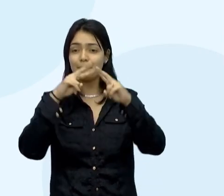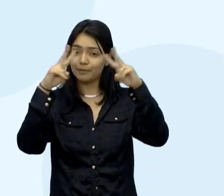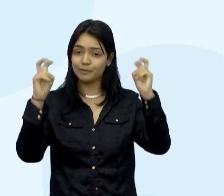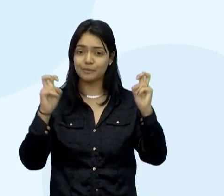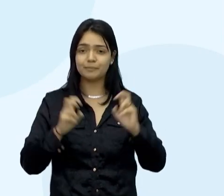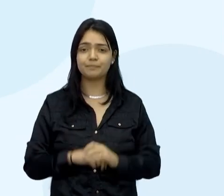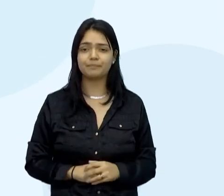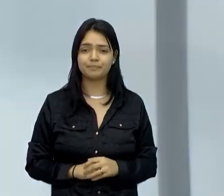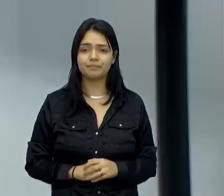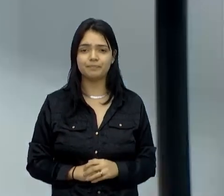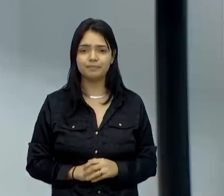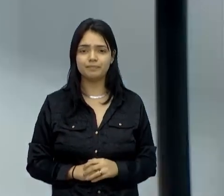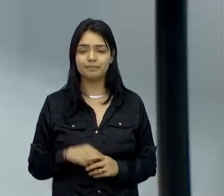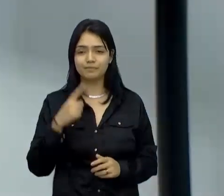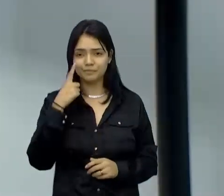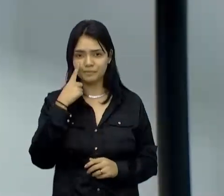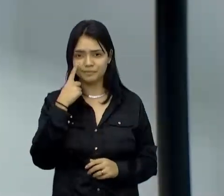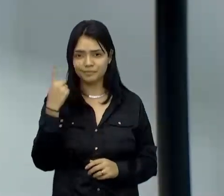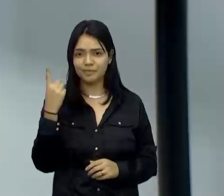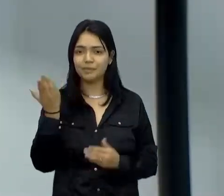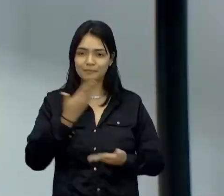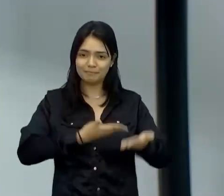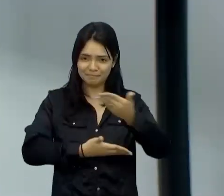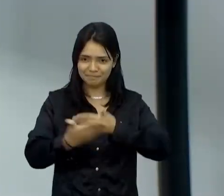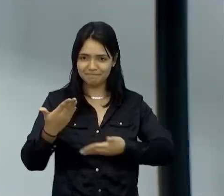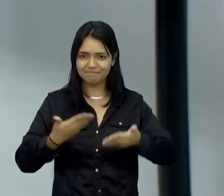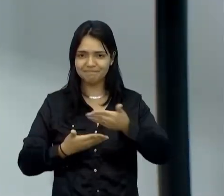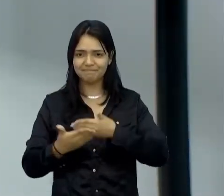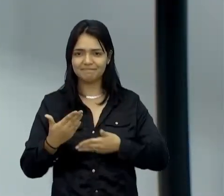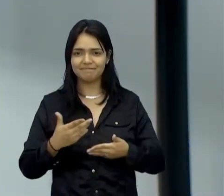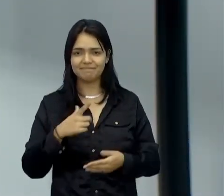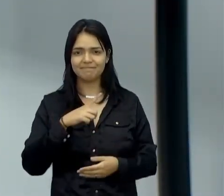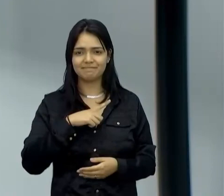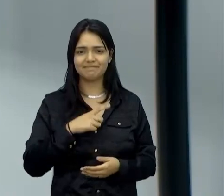chamar agora o nosso momento da interação